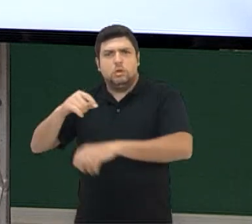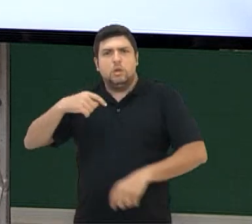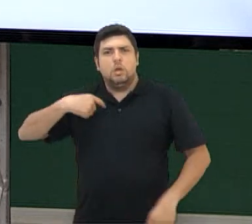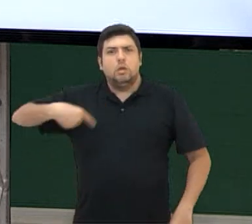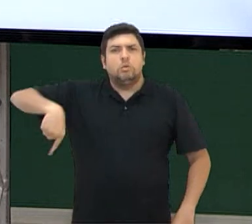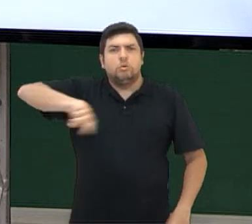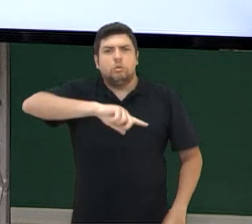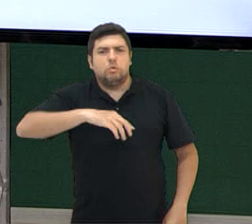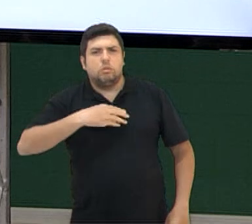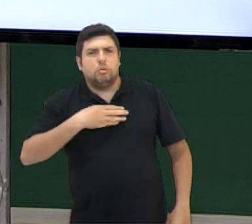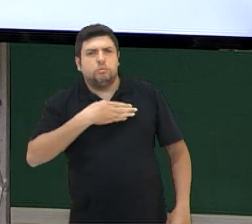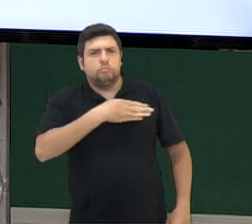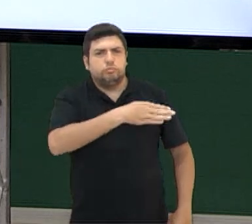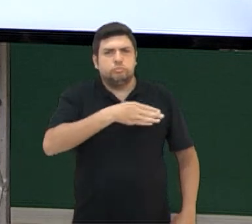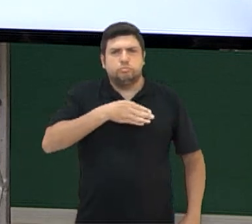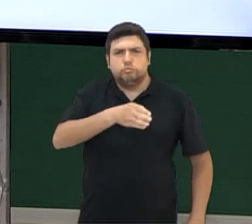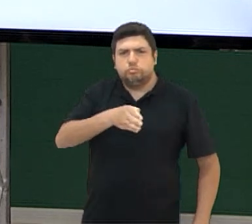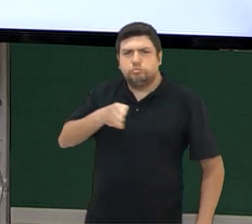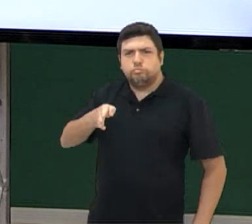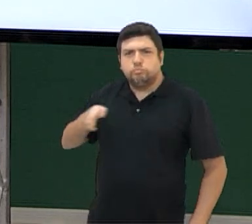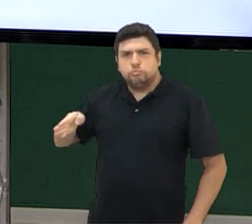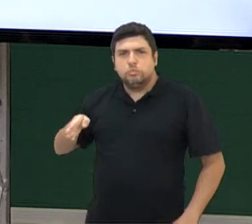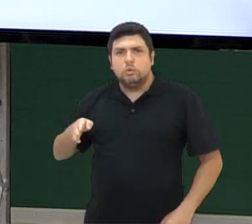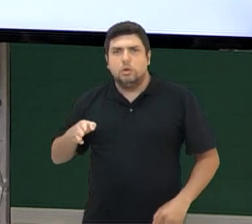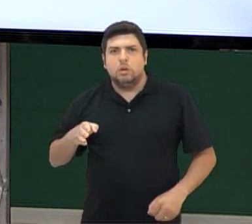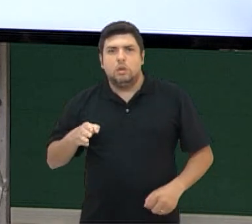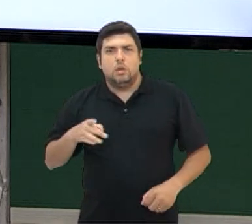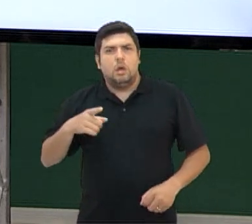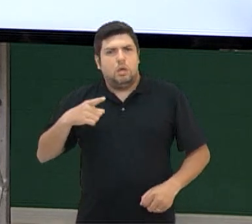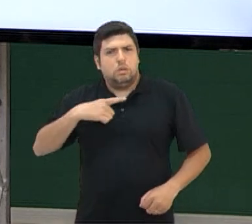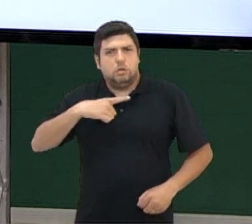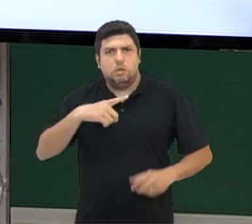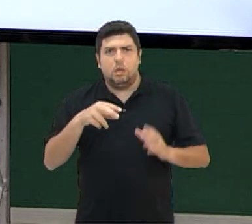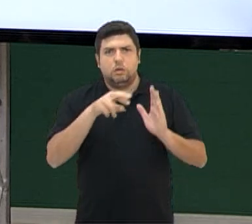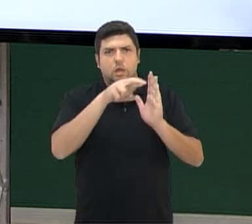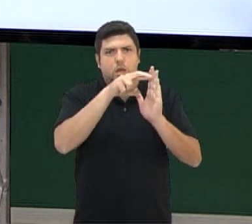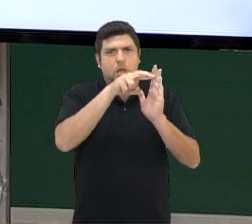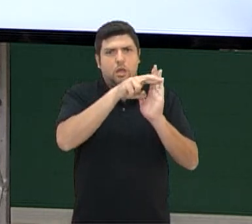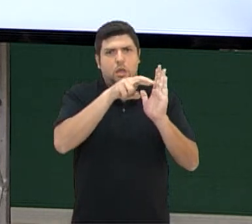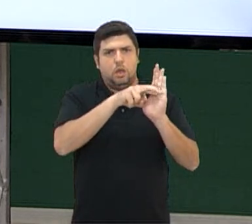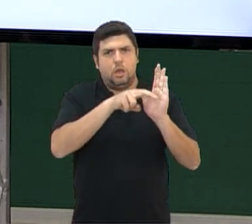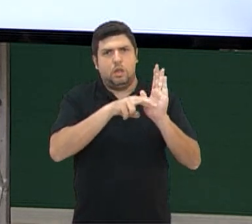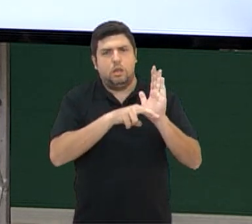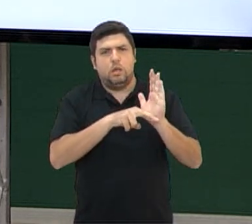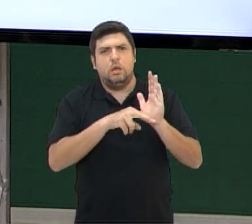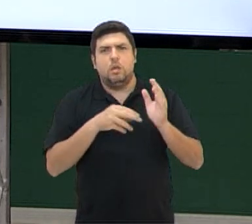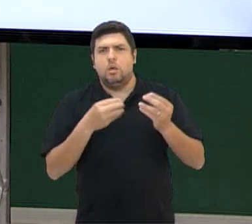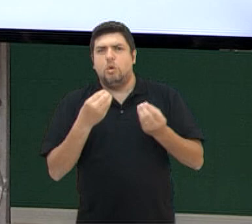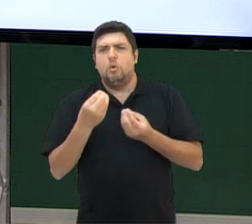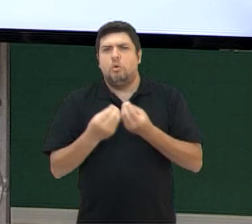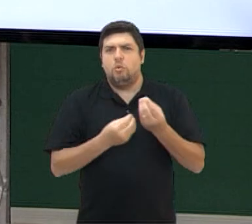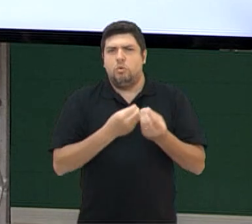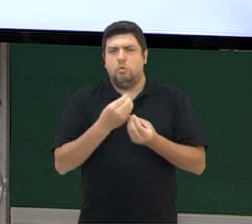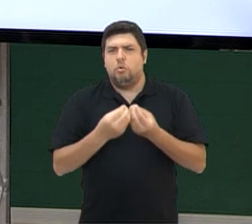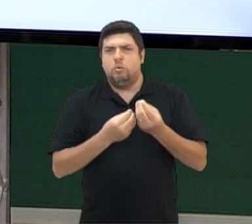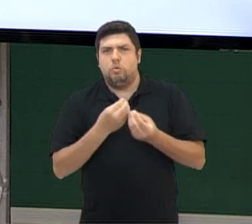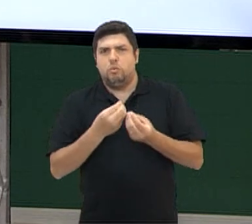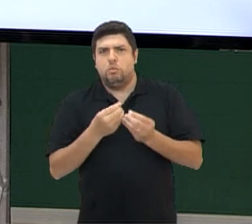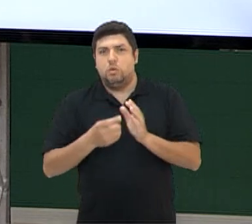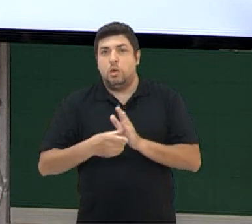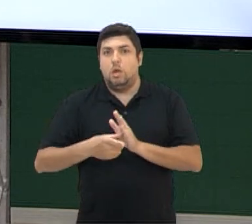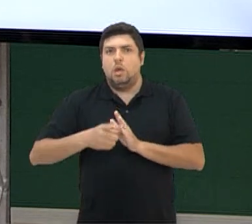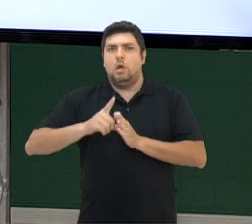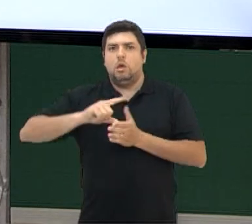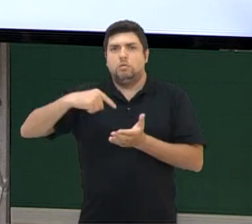são extremamente regradas, extremamente pautadas em critérios pré-determinados